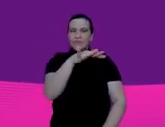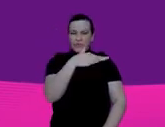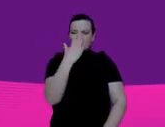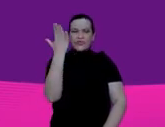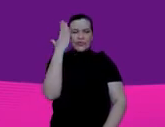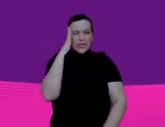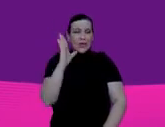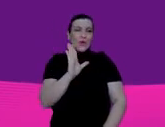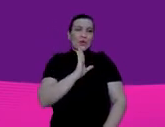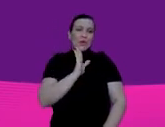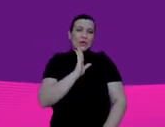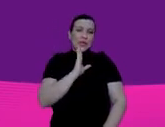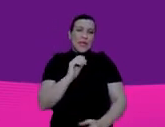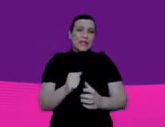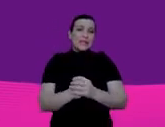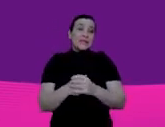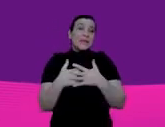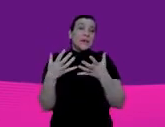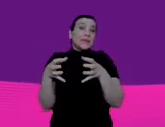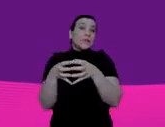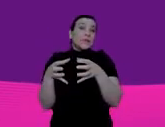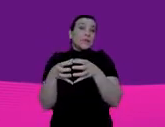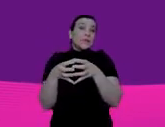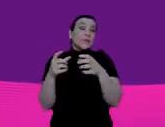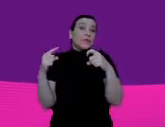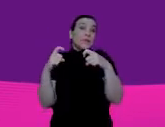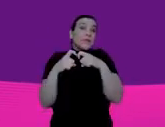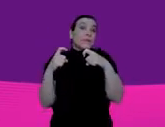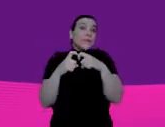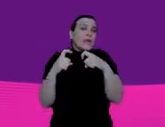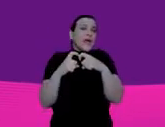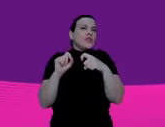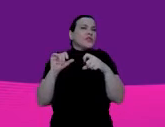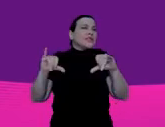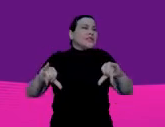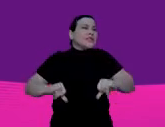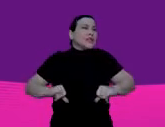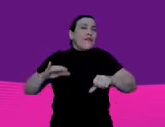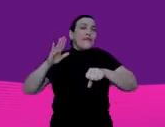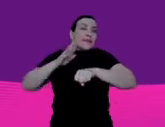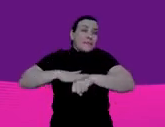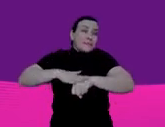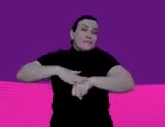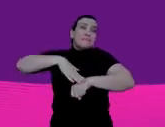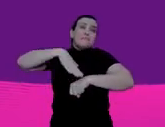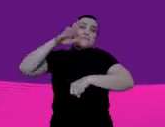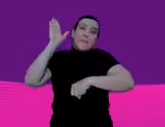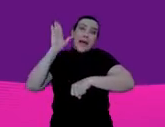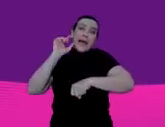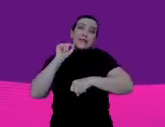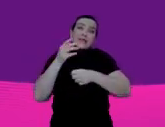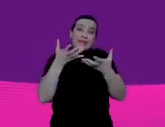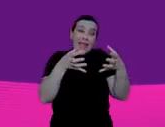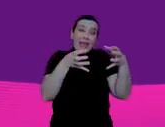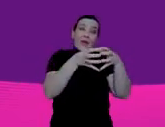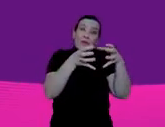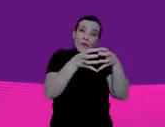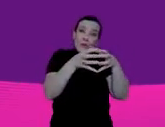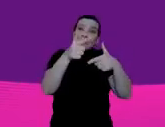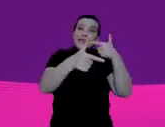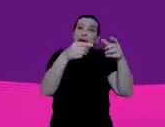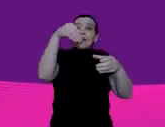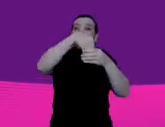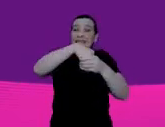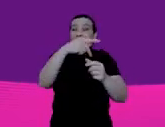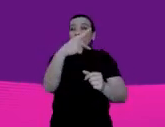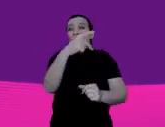ou pelo menos o grupo de médicos que mais sofre dessa condição é justamente o de emergencistas. E se eles estão ali trabalhando com pacientes que têm